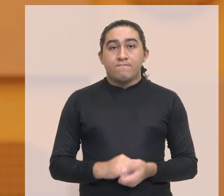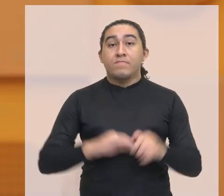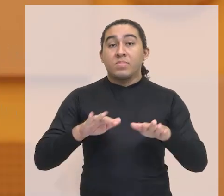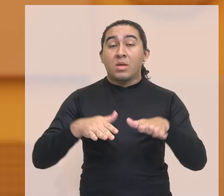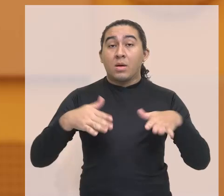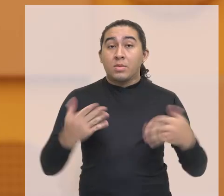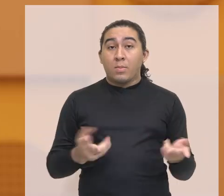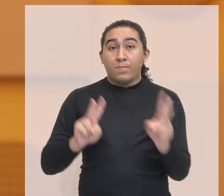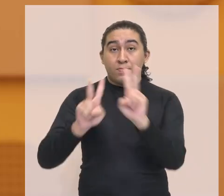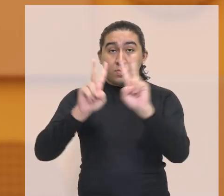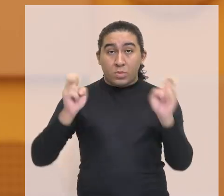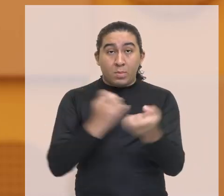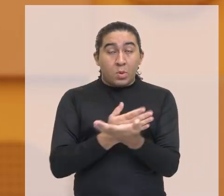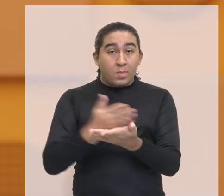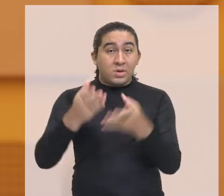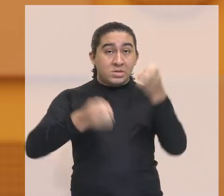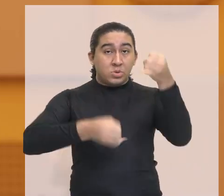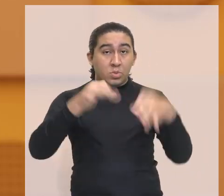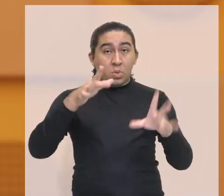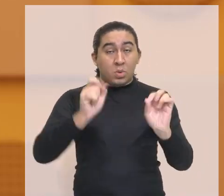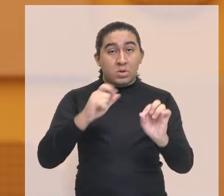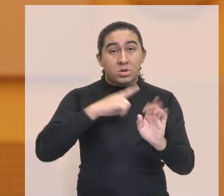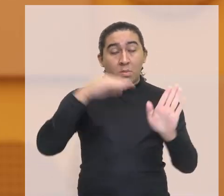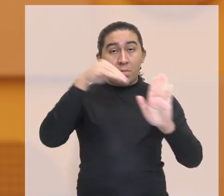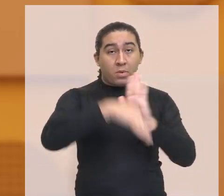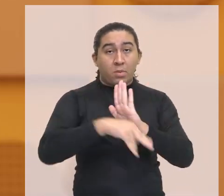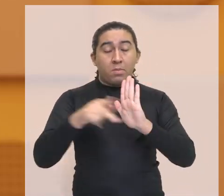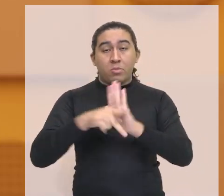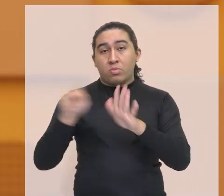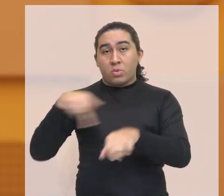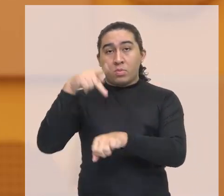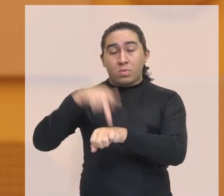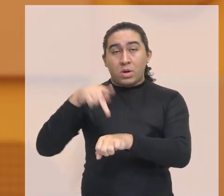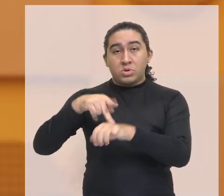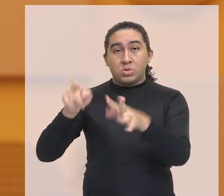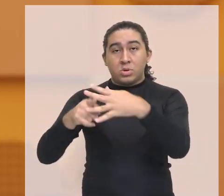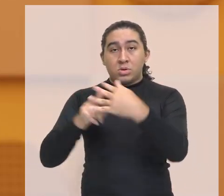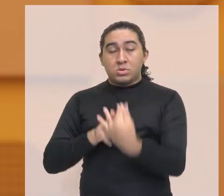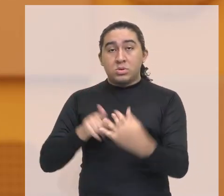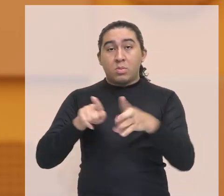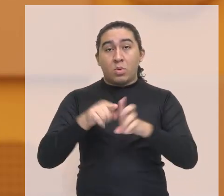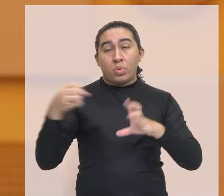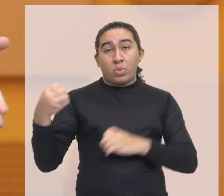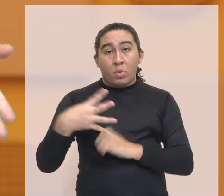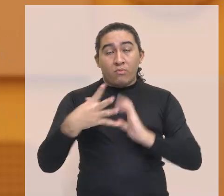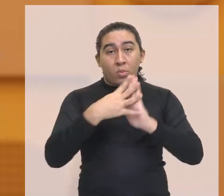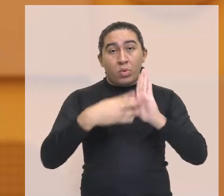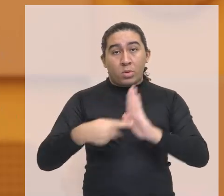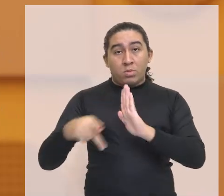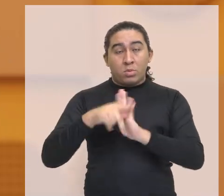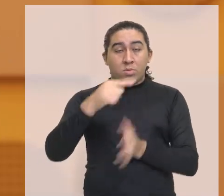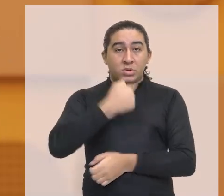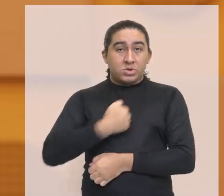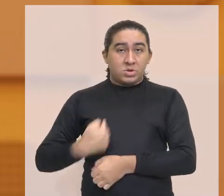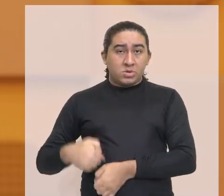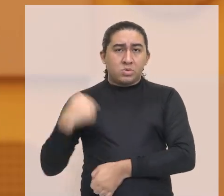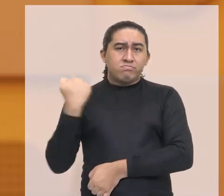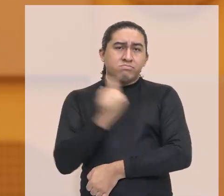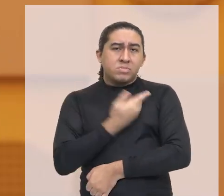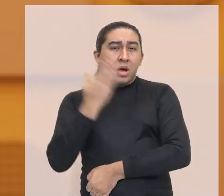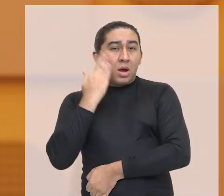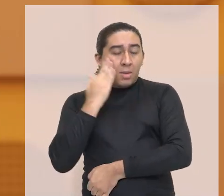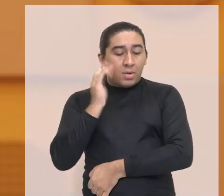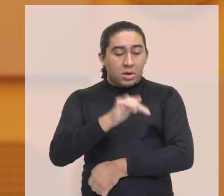Falaremos então a princípio da crise dos países socialistas e o novo modelo chinês. A gente sabe que nos dias atuais o modelo